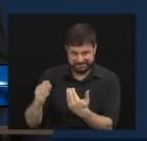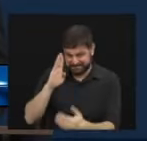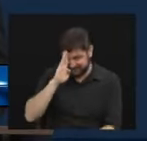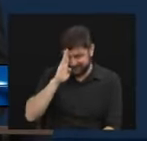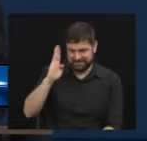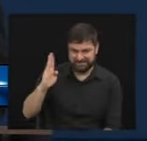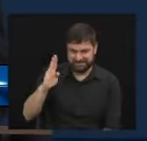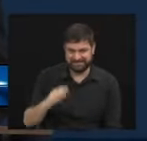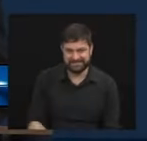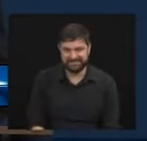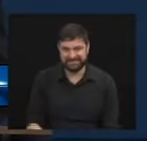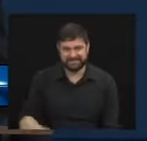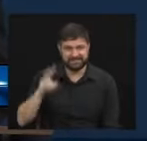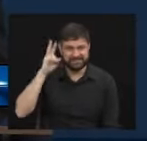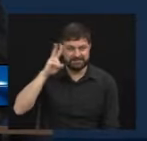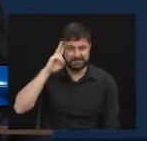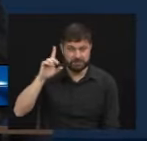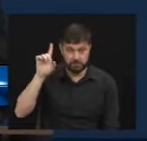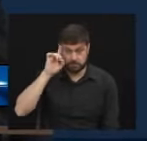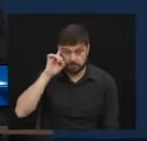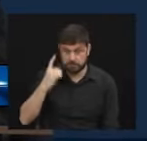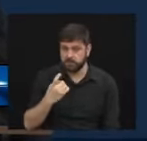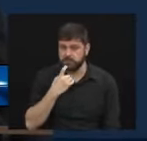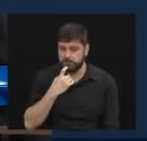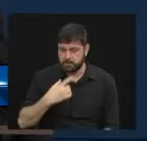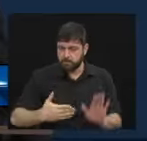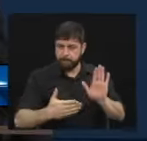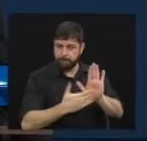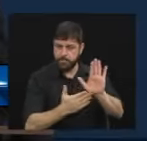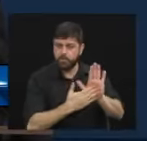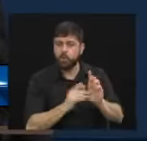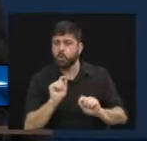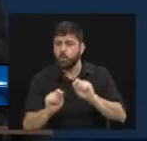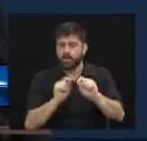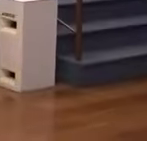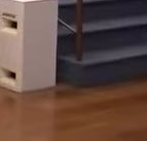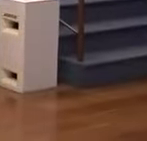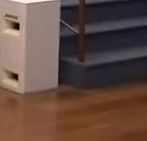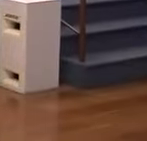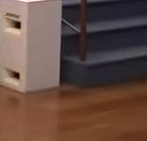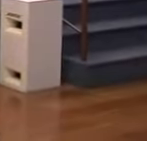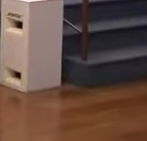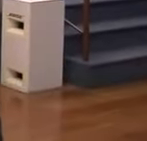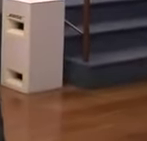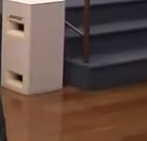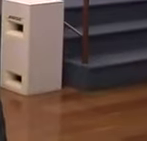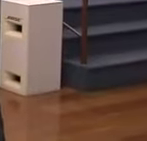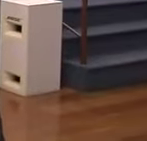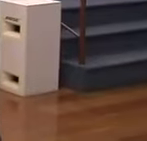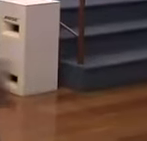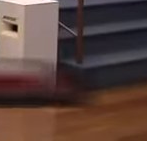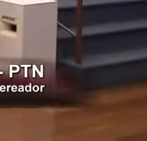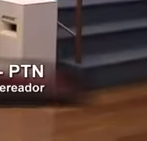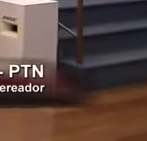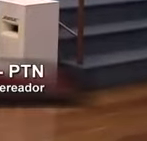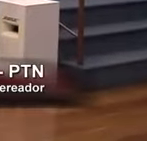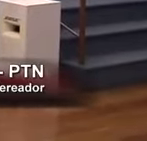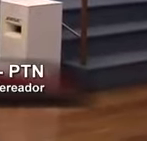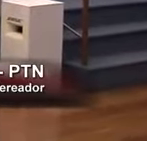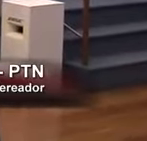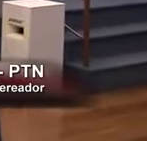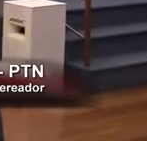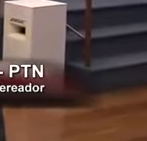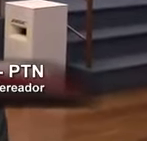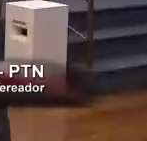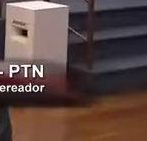reunião ordinária, o parlamentar falou com a nossa equipe e comentou a proposta. O mês de junho normalmente é